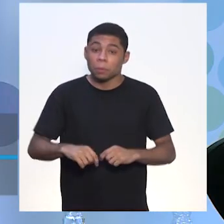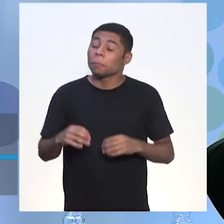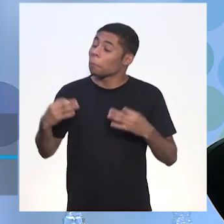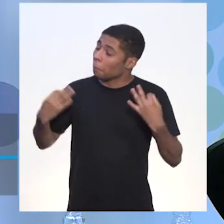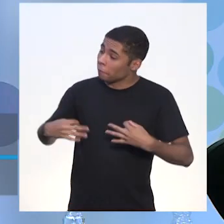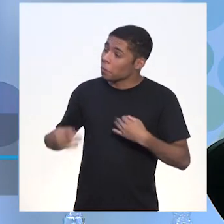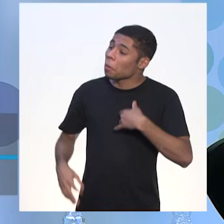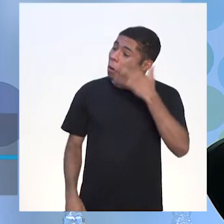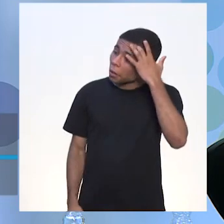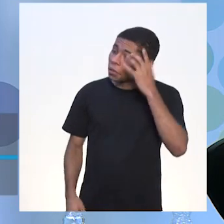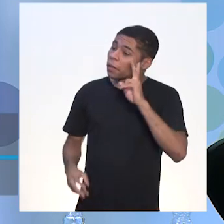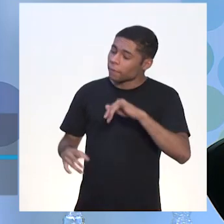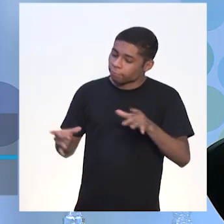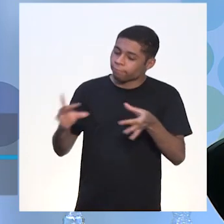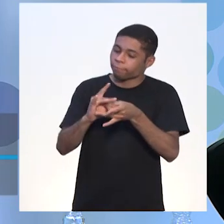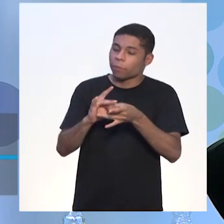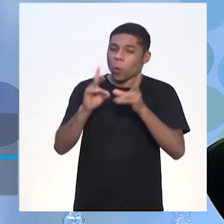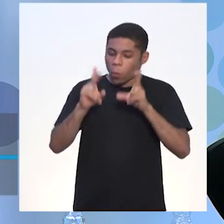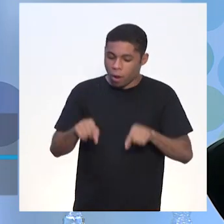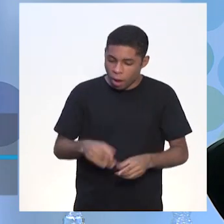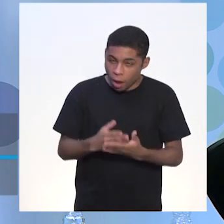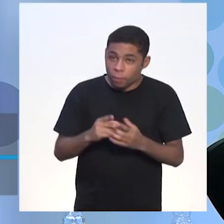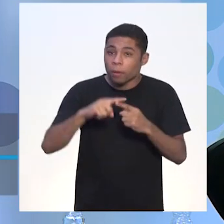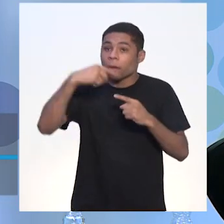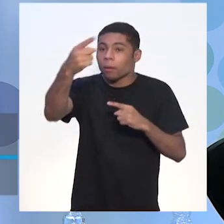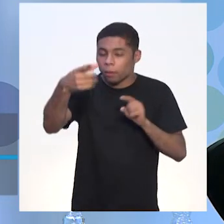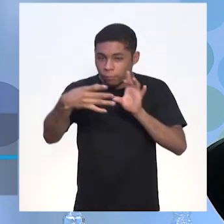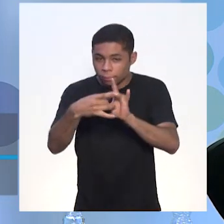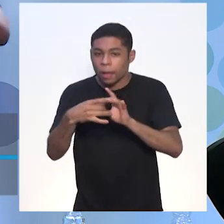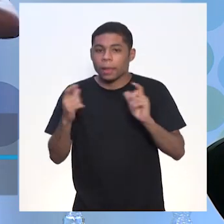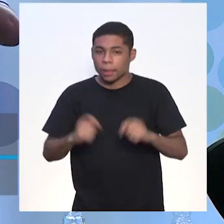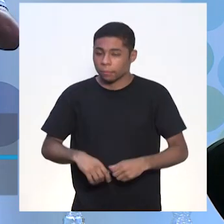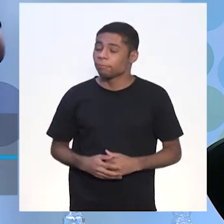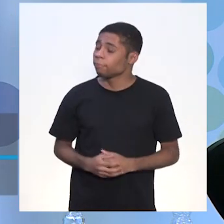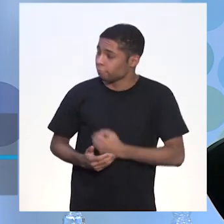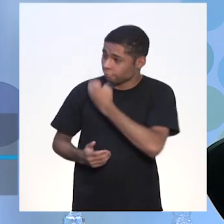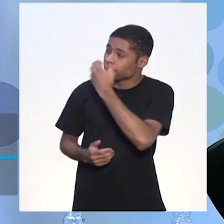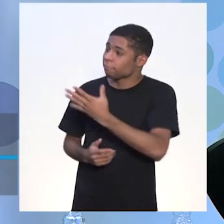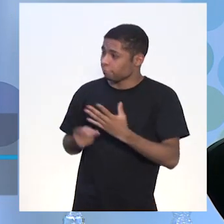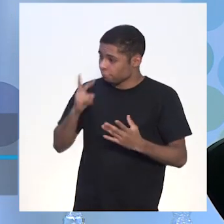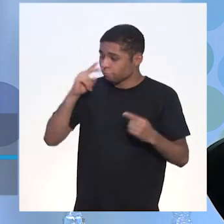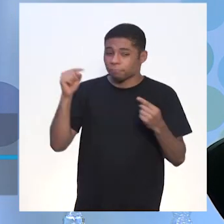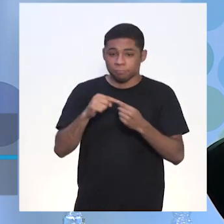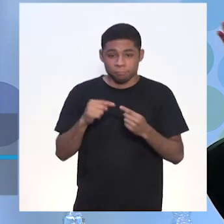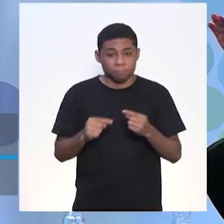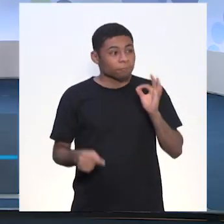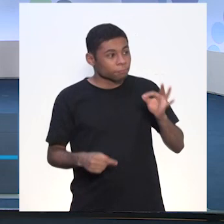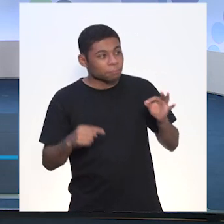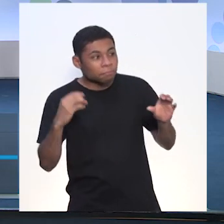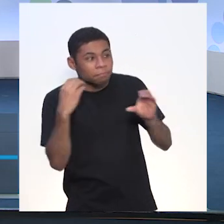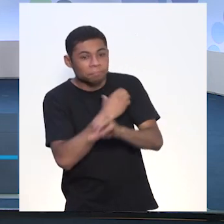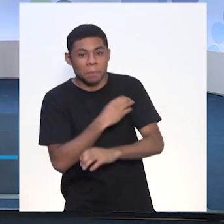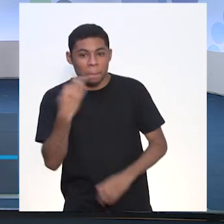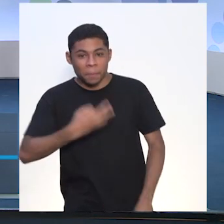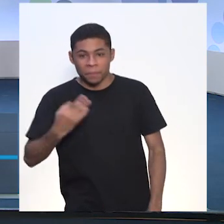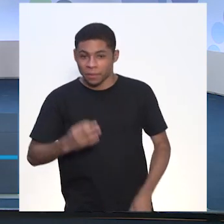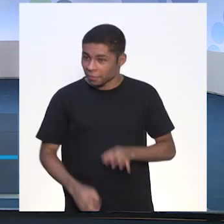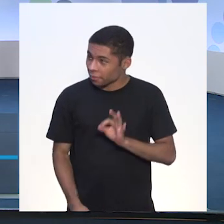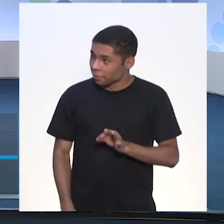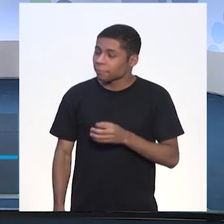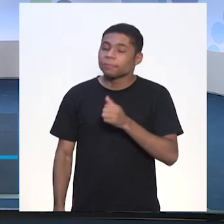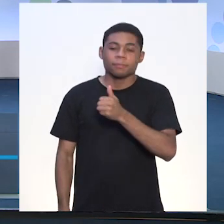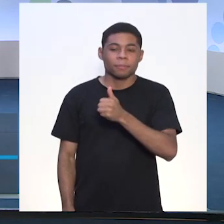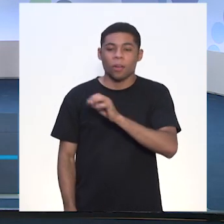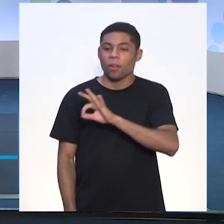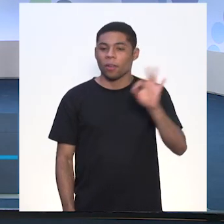Perfeito, eu acho que vai casar direitinho, né? Que é a próxima habilidade das essenciais, né? E vai emendar os assuntos fecha aqui. certinho. E vai ficar